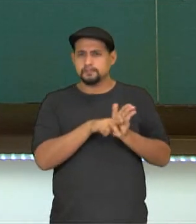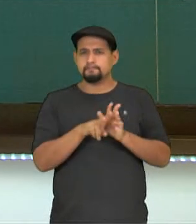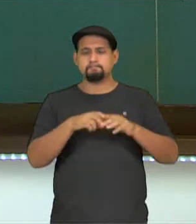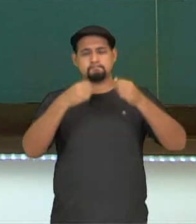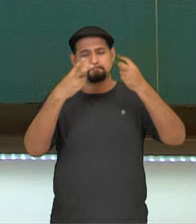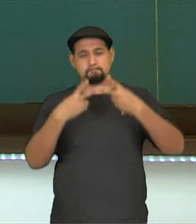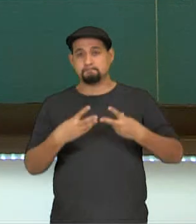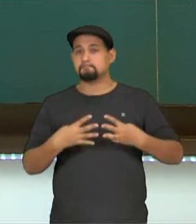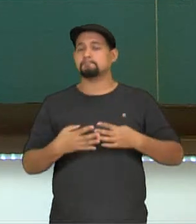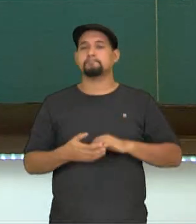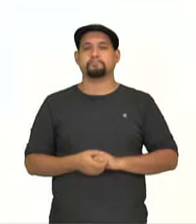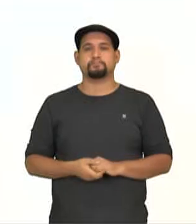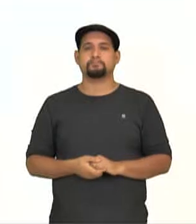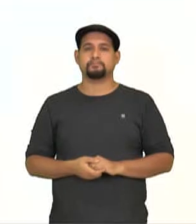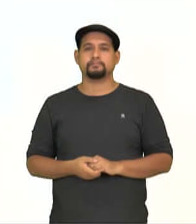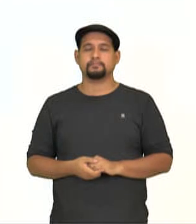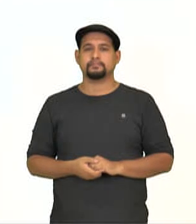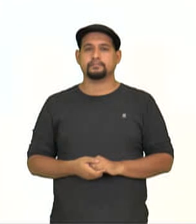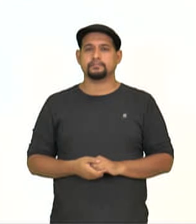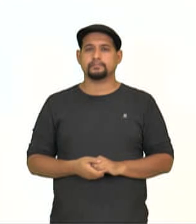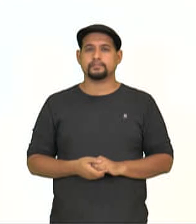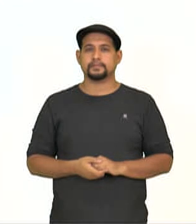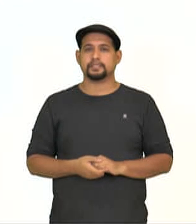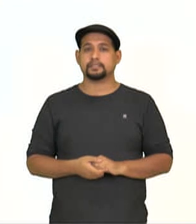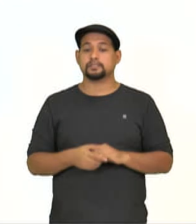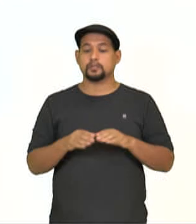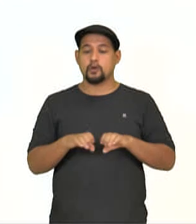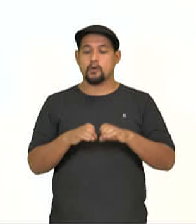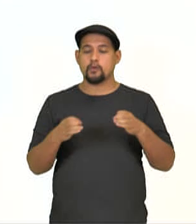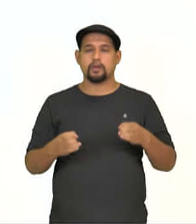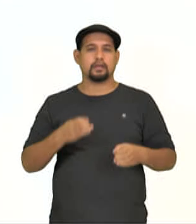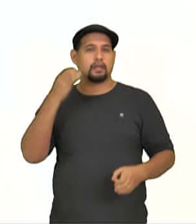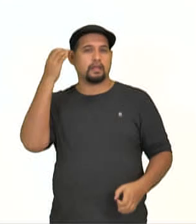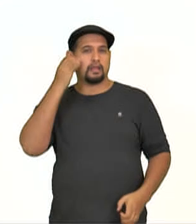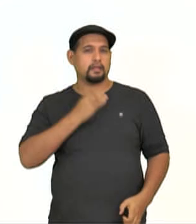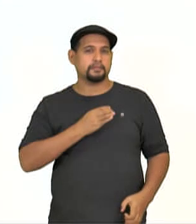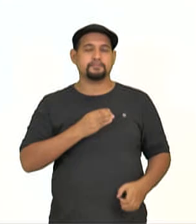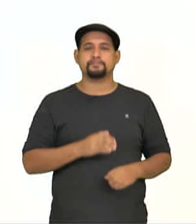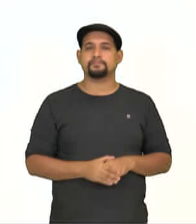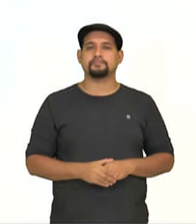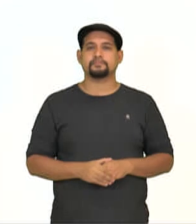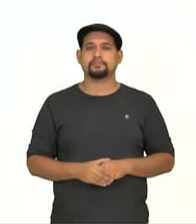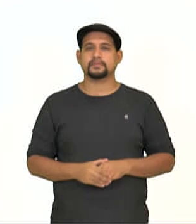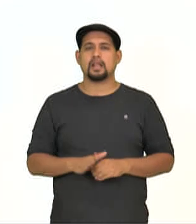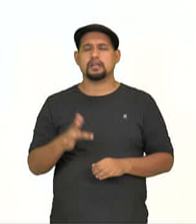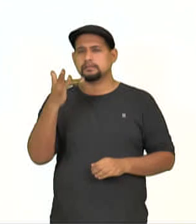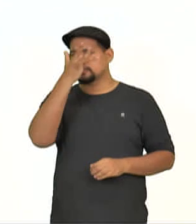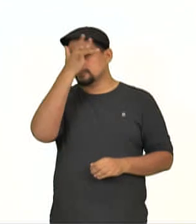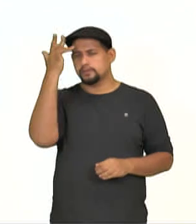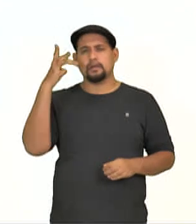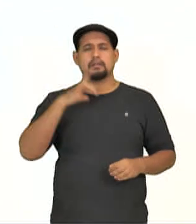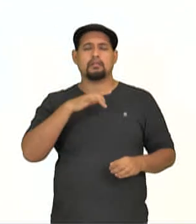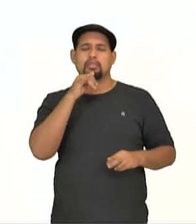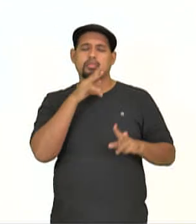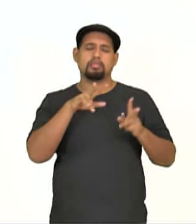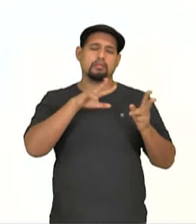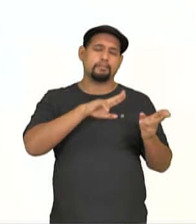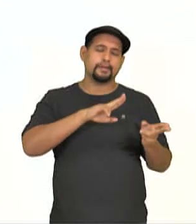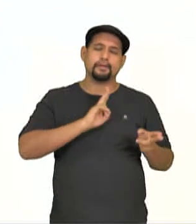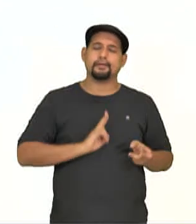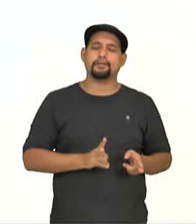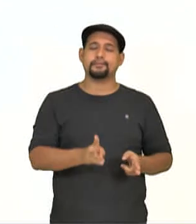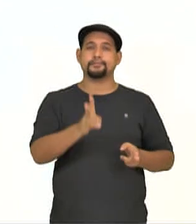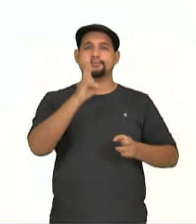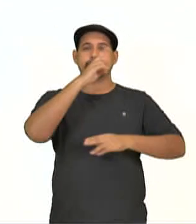relatar história. Vamos para a crônica de Dom Pedro. Então, os agentes que dormiam saíam